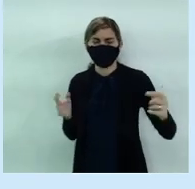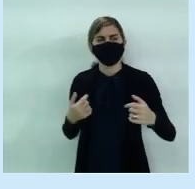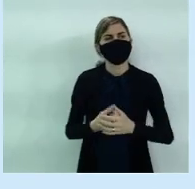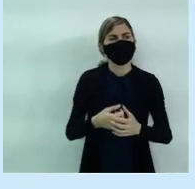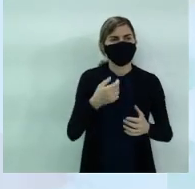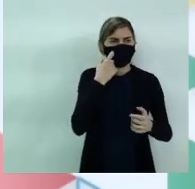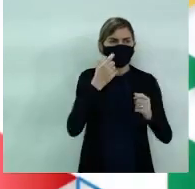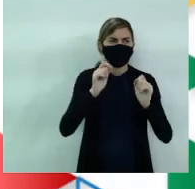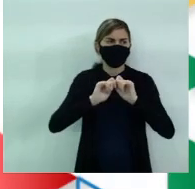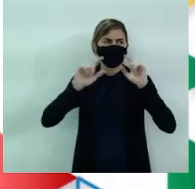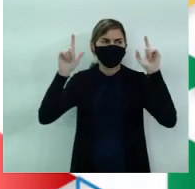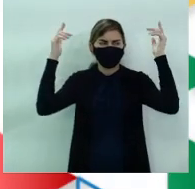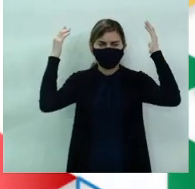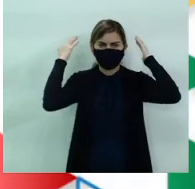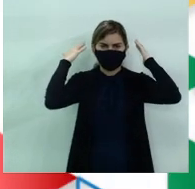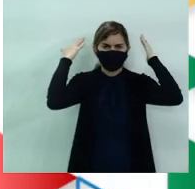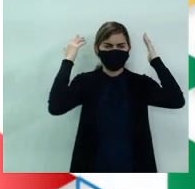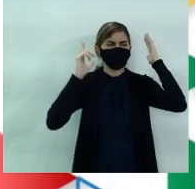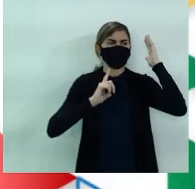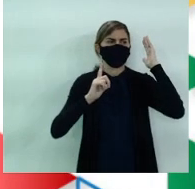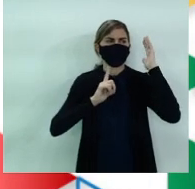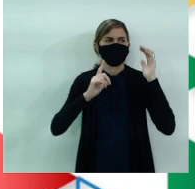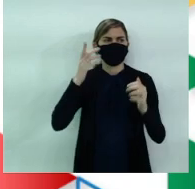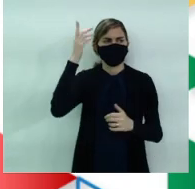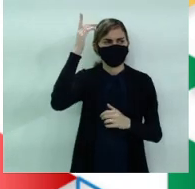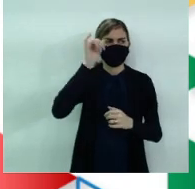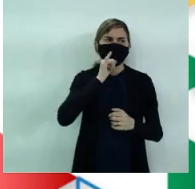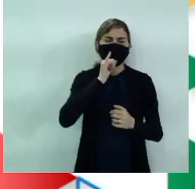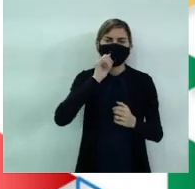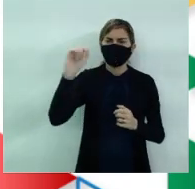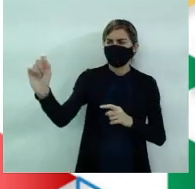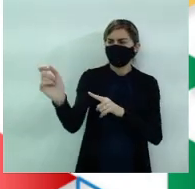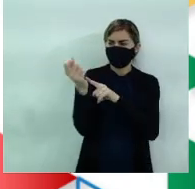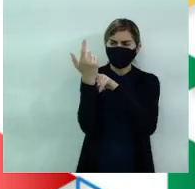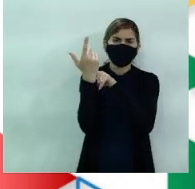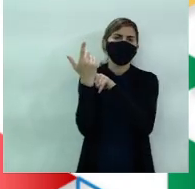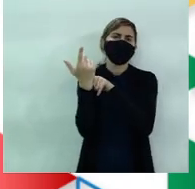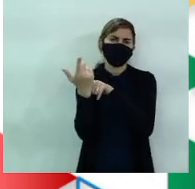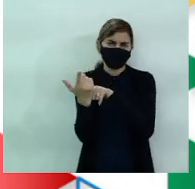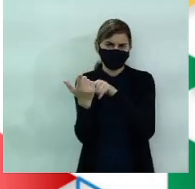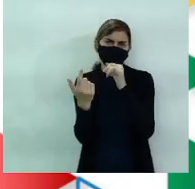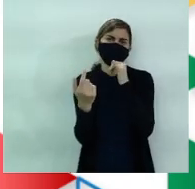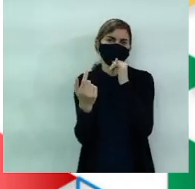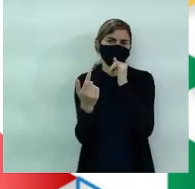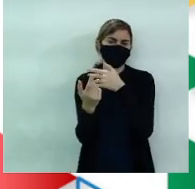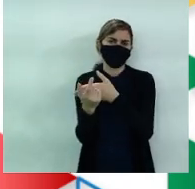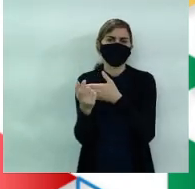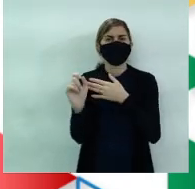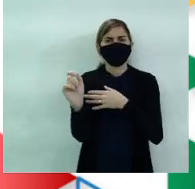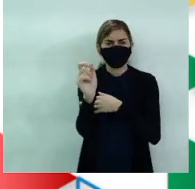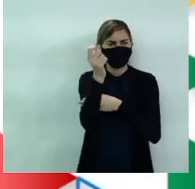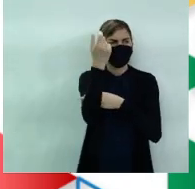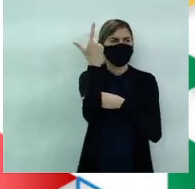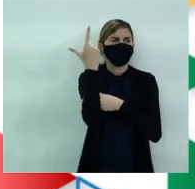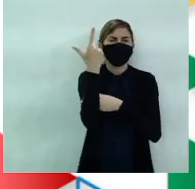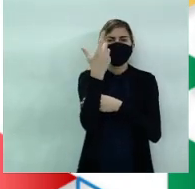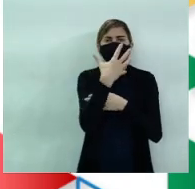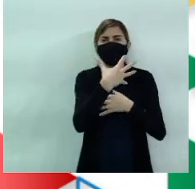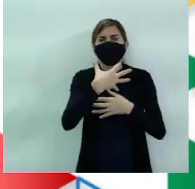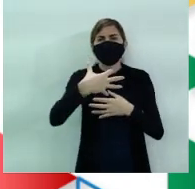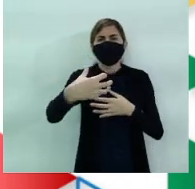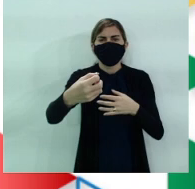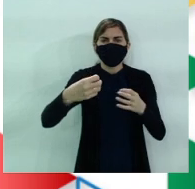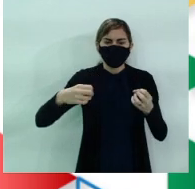eu gostaria que vocês observassem que tem o nosso Sol, que é a nossa estrela, ele está ali ó, atraindo